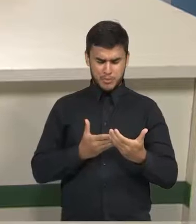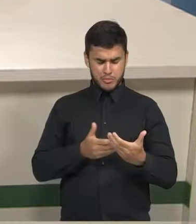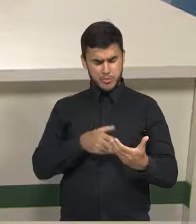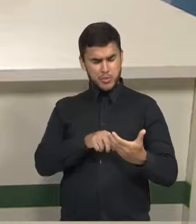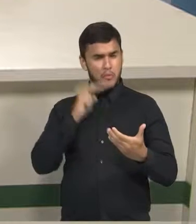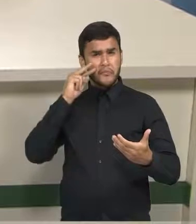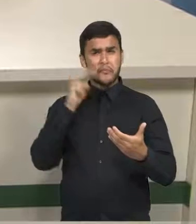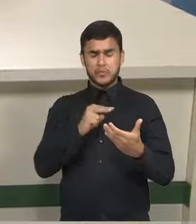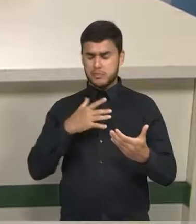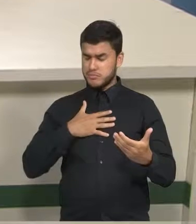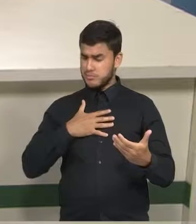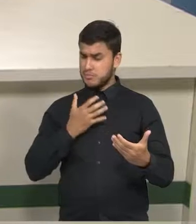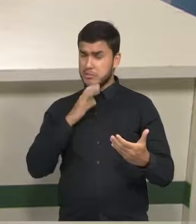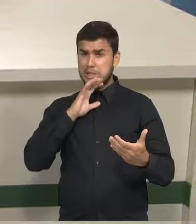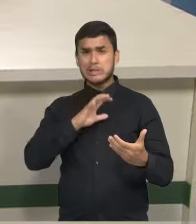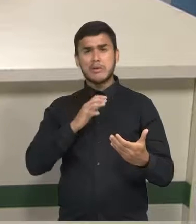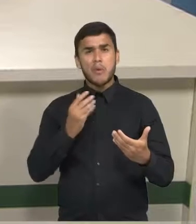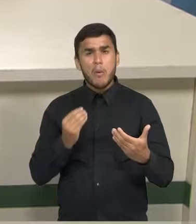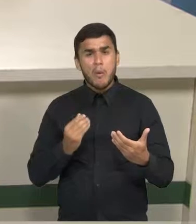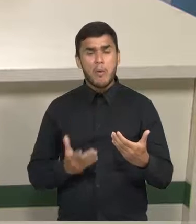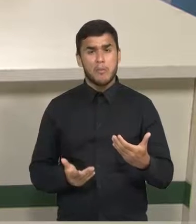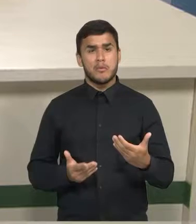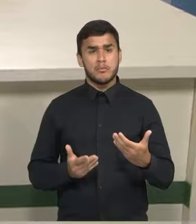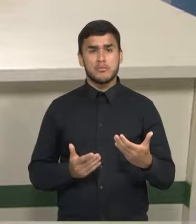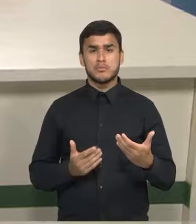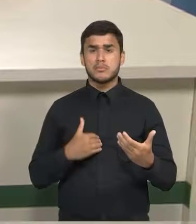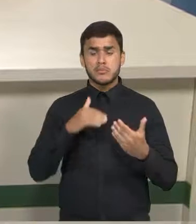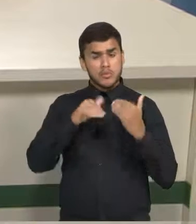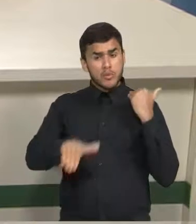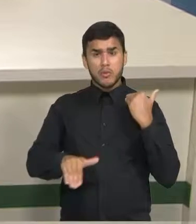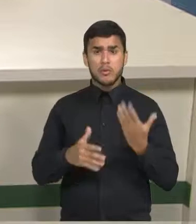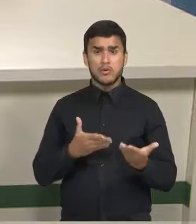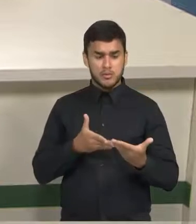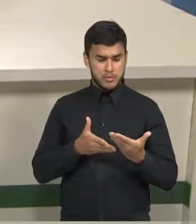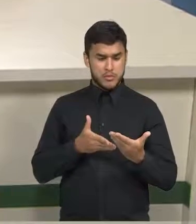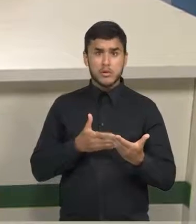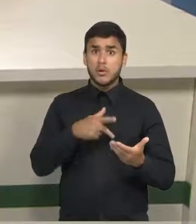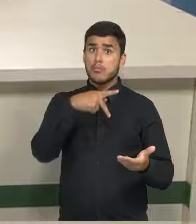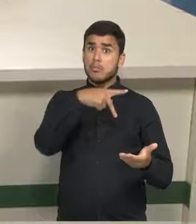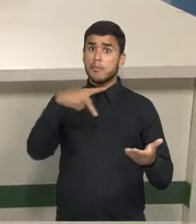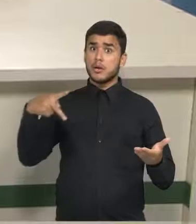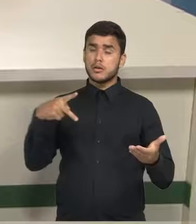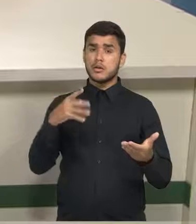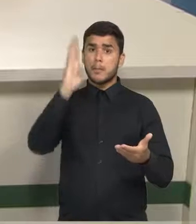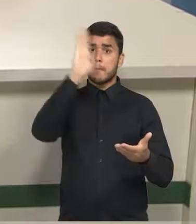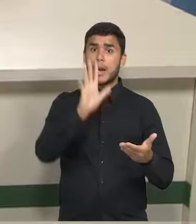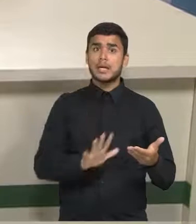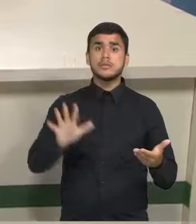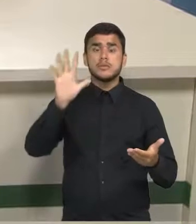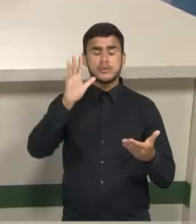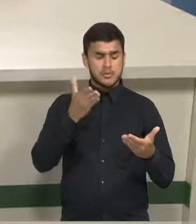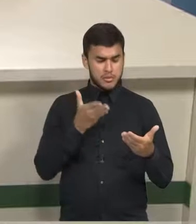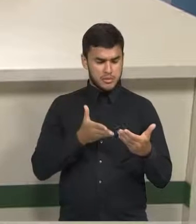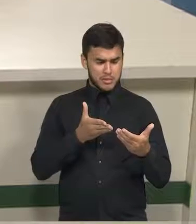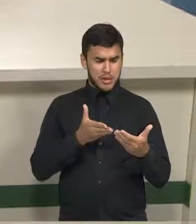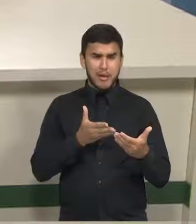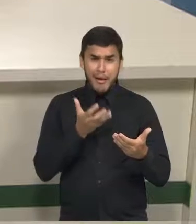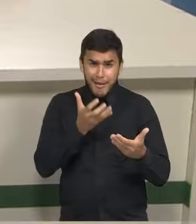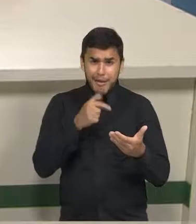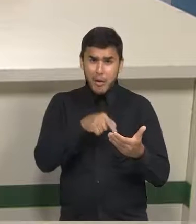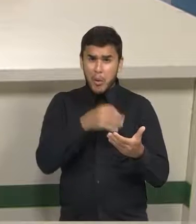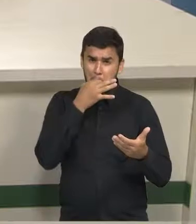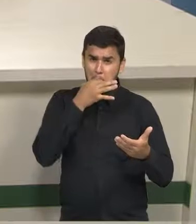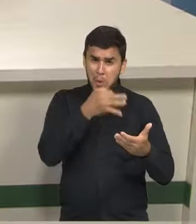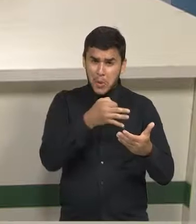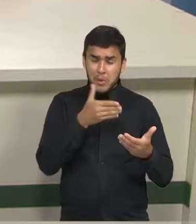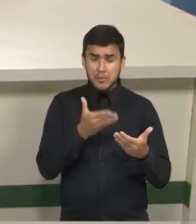que me deixou horrorizado, a declaração do presidente da República, porque você não espera isso do seu presidente da República, né? Você não